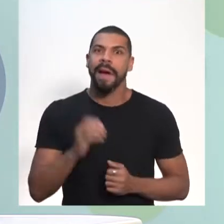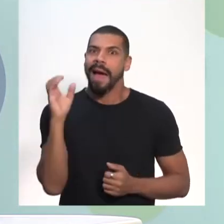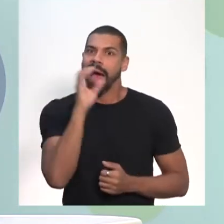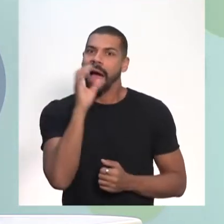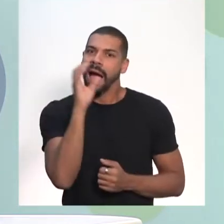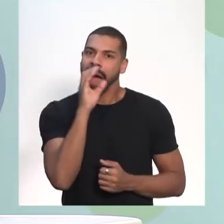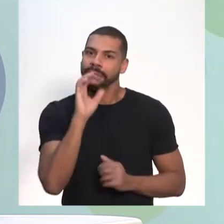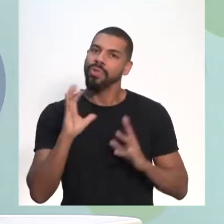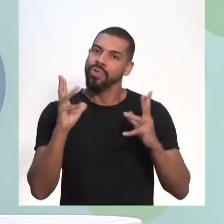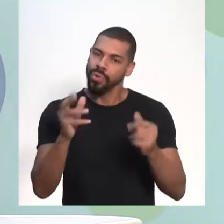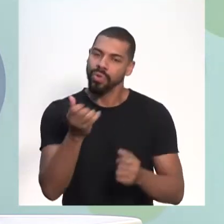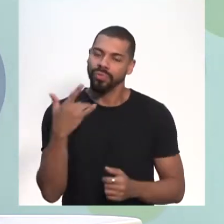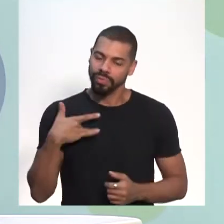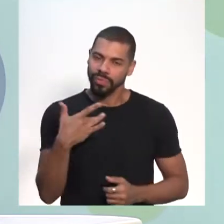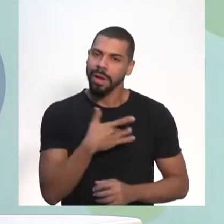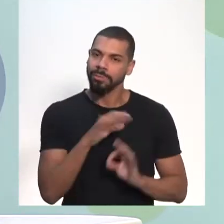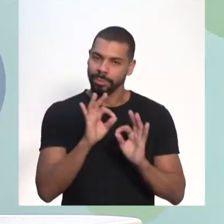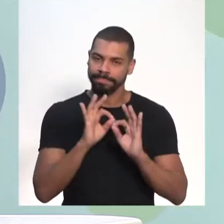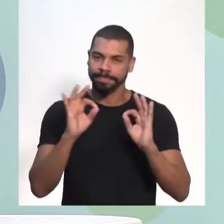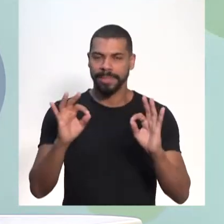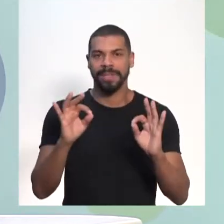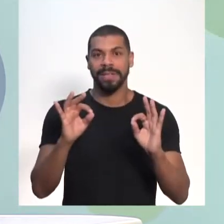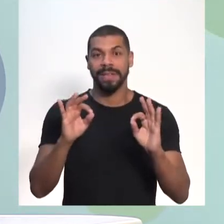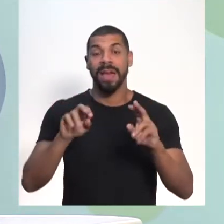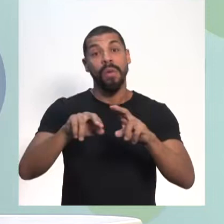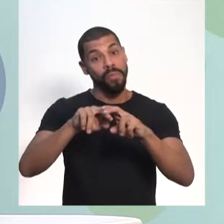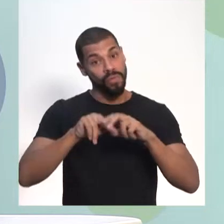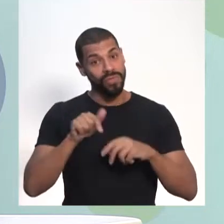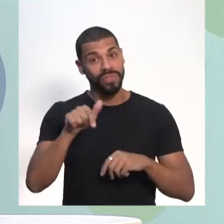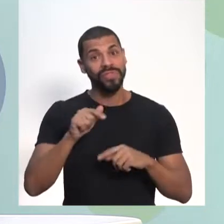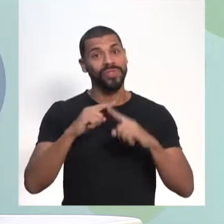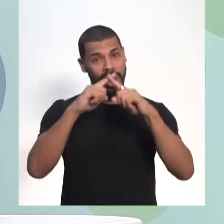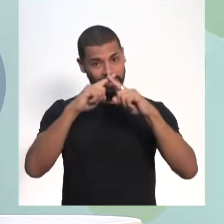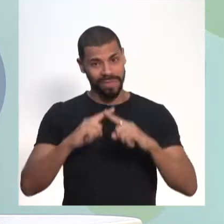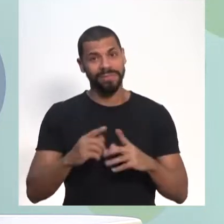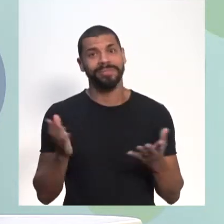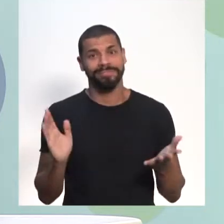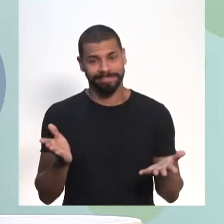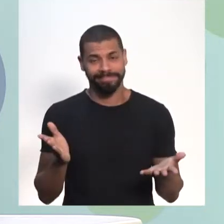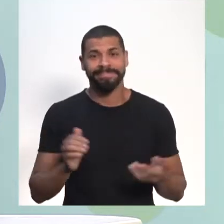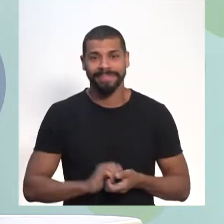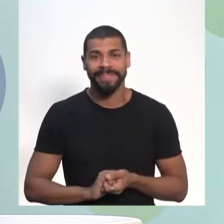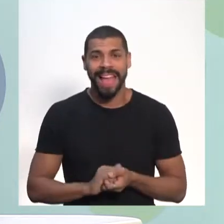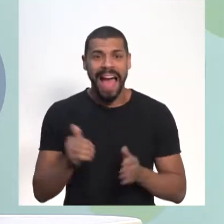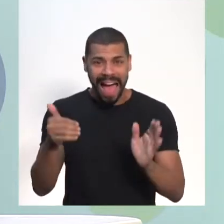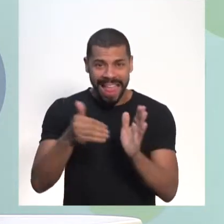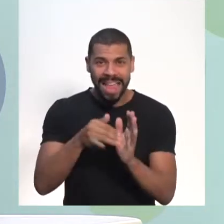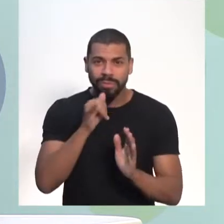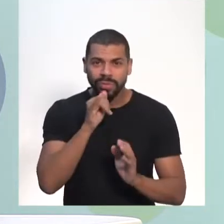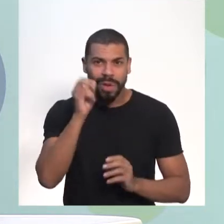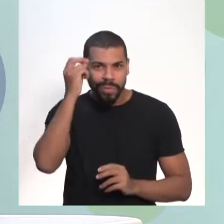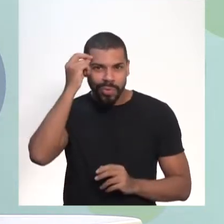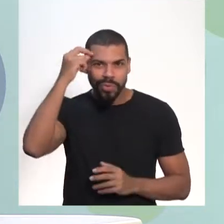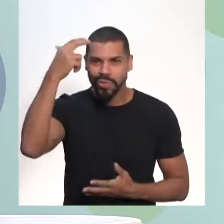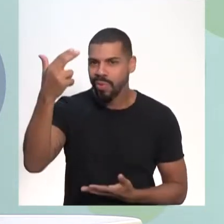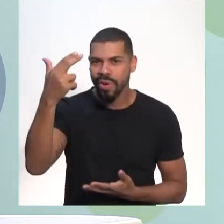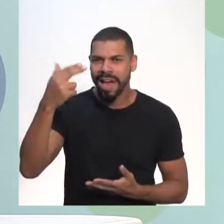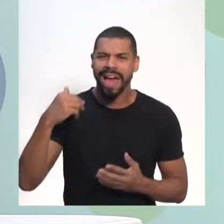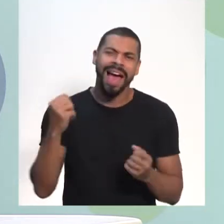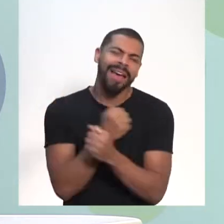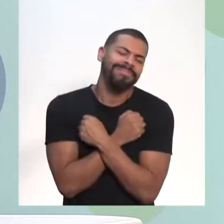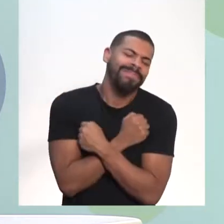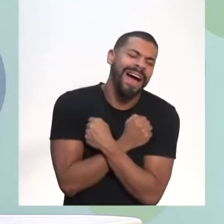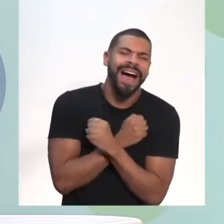todos saudáveis. Então, isso por si só já é um desafio, né? Tem uma questão até cultural aí, nós adoramos nos abraçar,